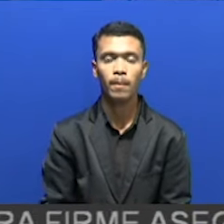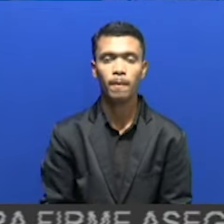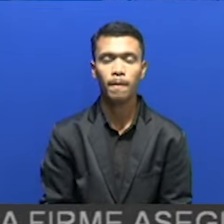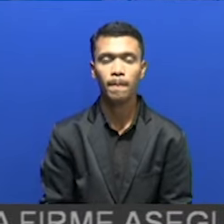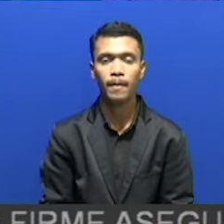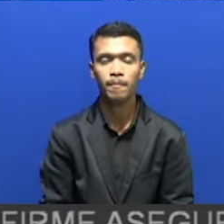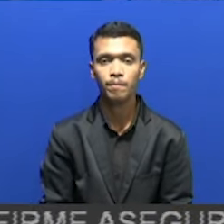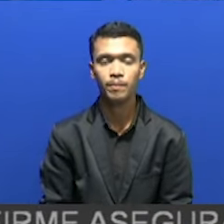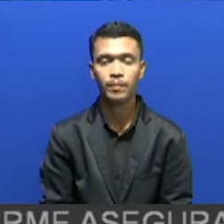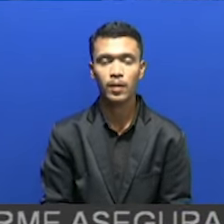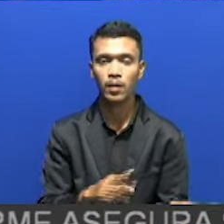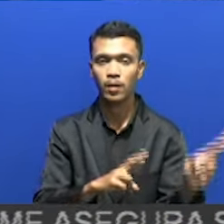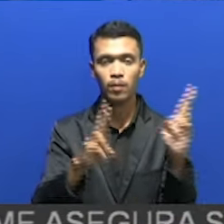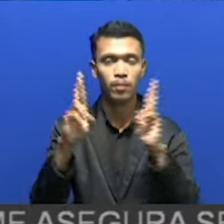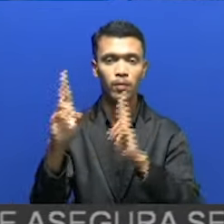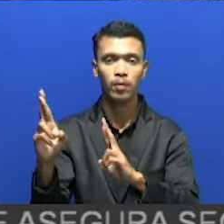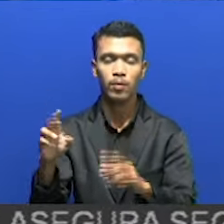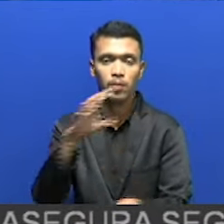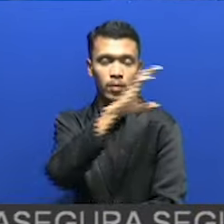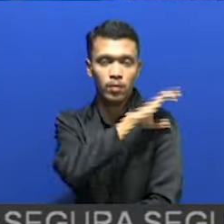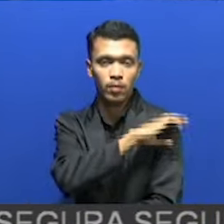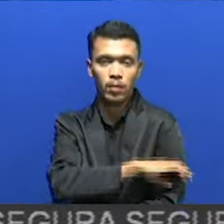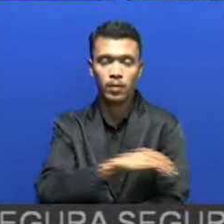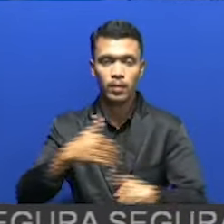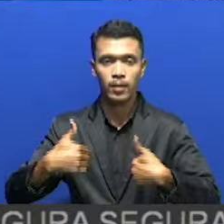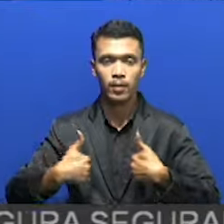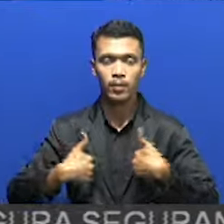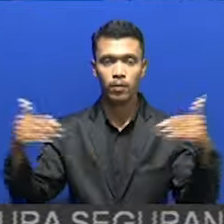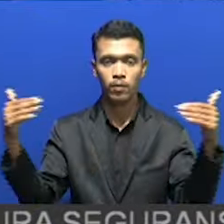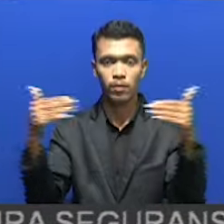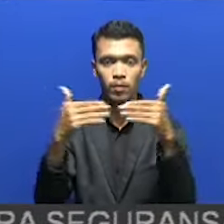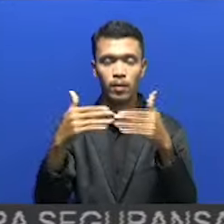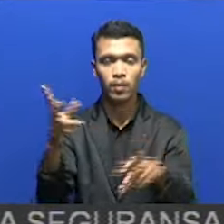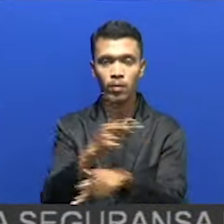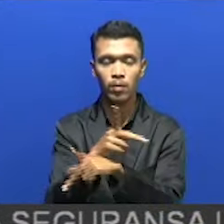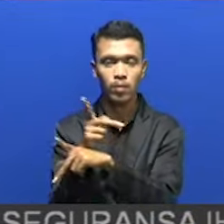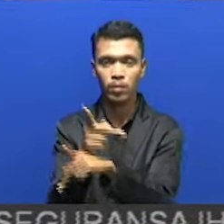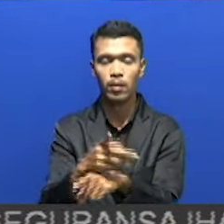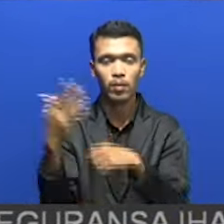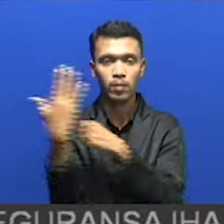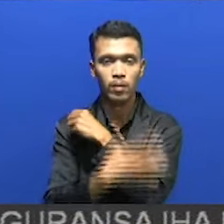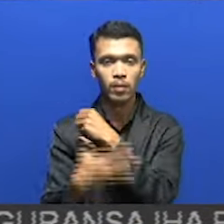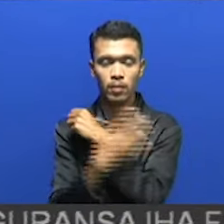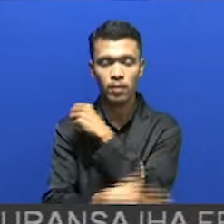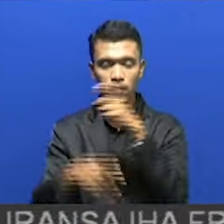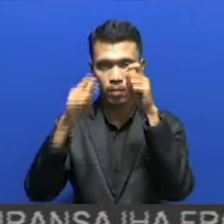Superintendente Euclides Belo Pronto garante a segurança e a fronteira rode assegura a soberania